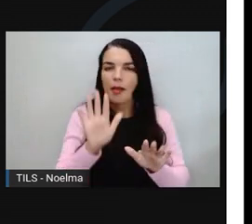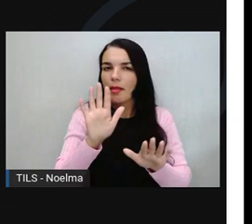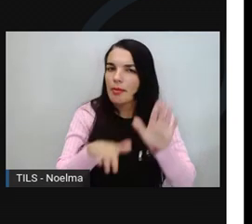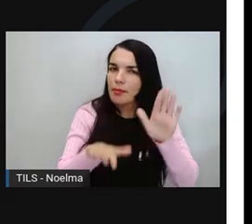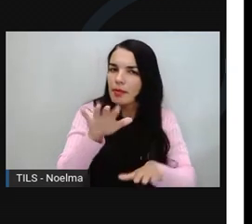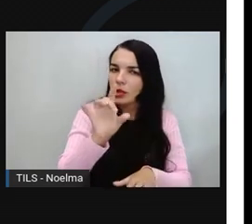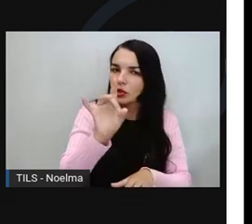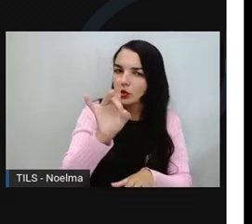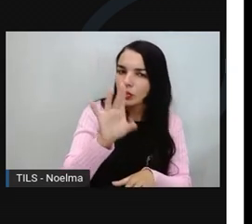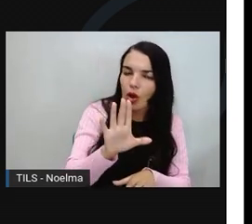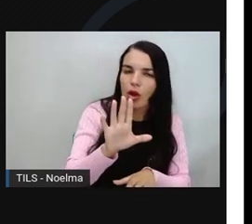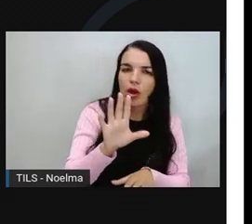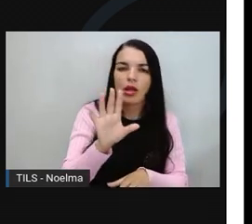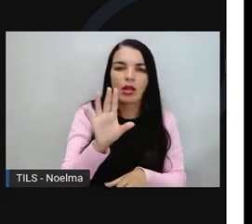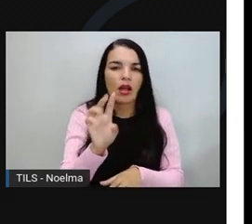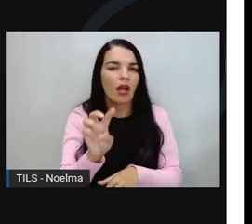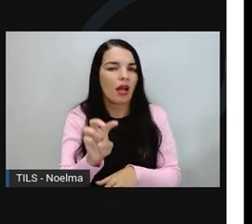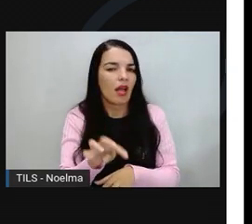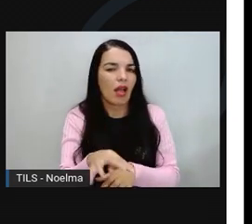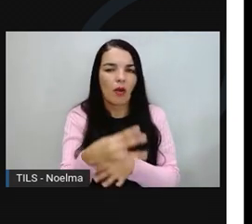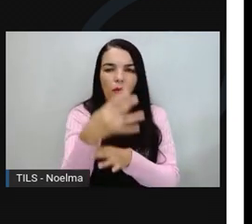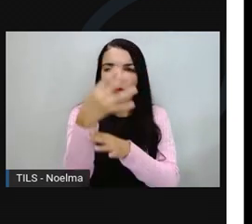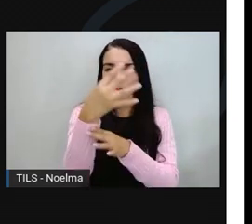níveis tróficos.